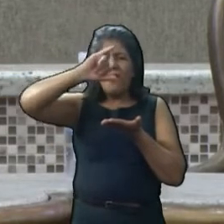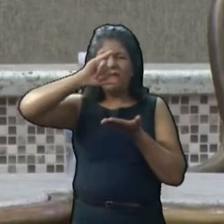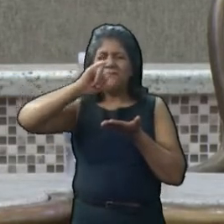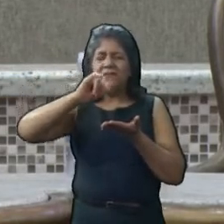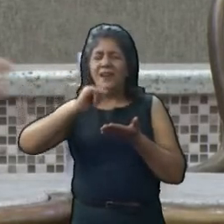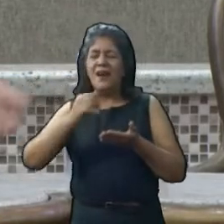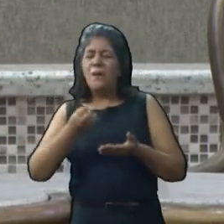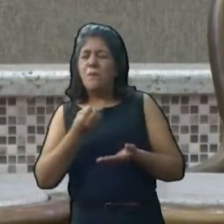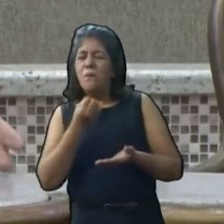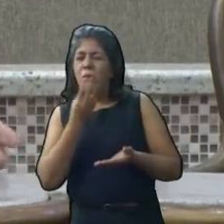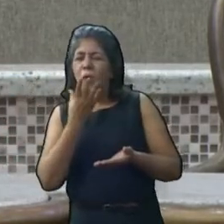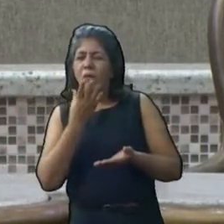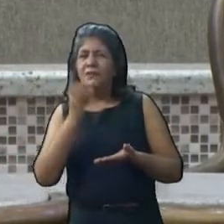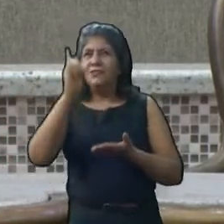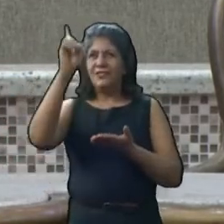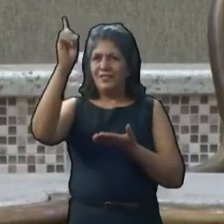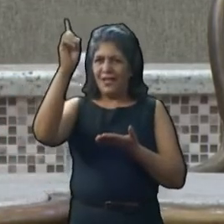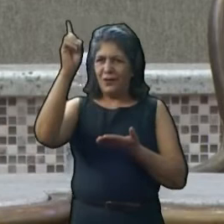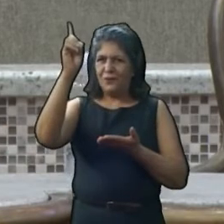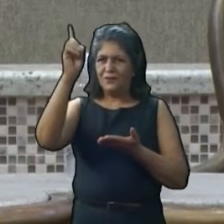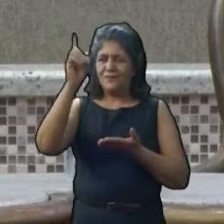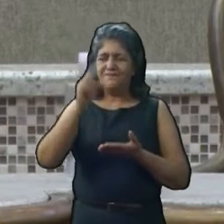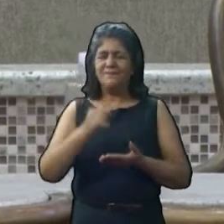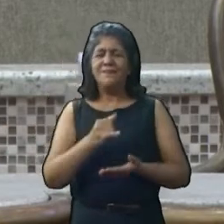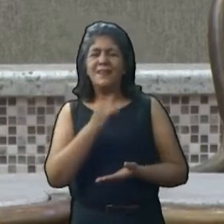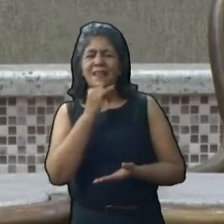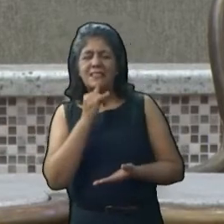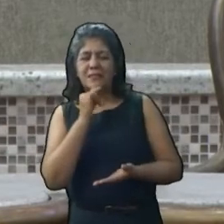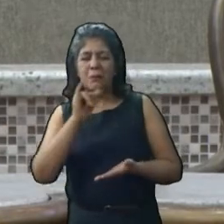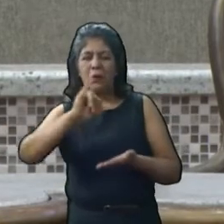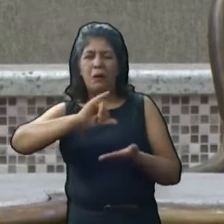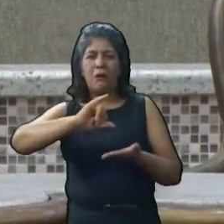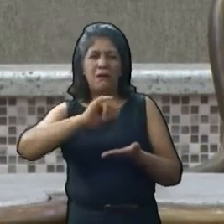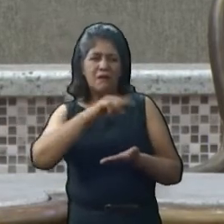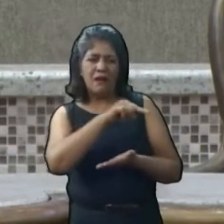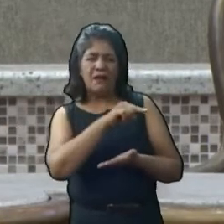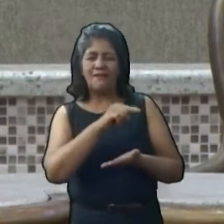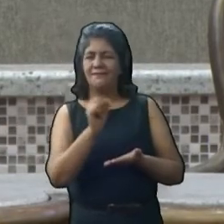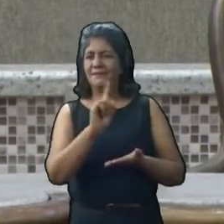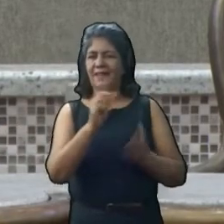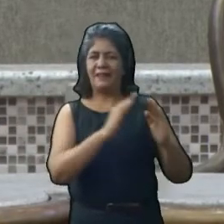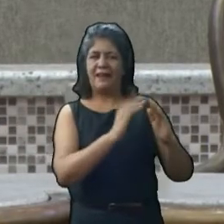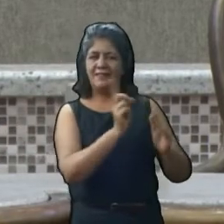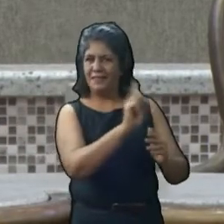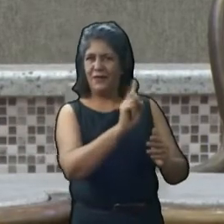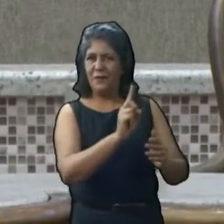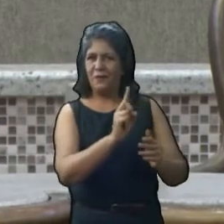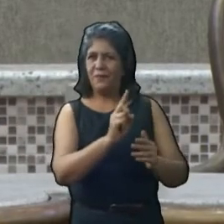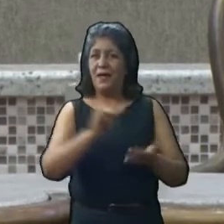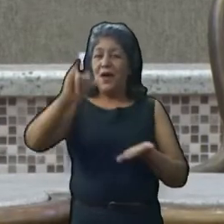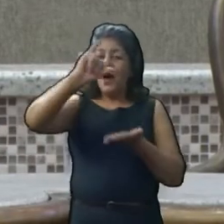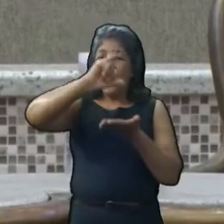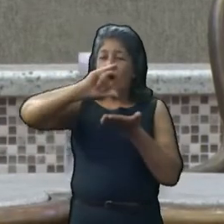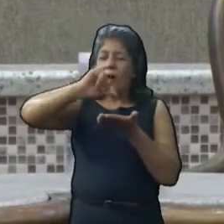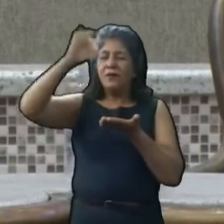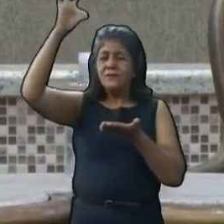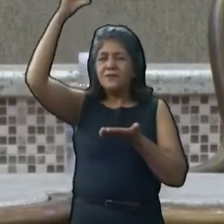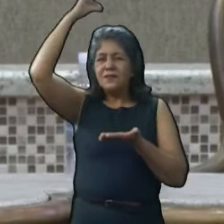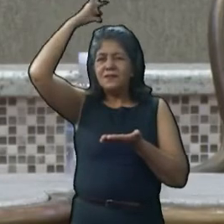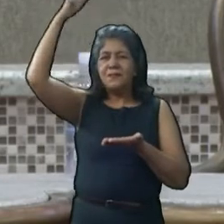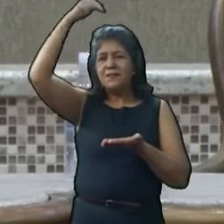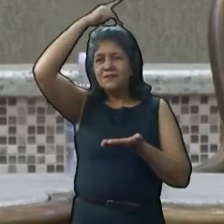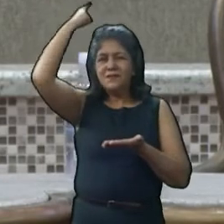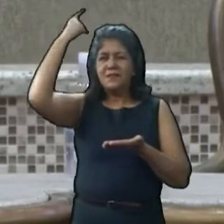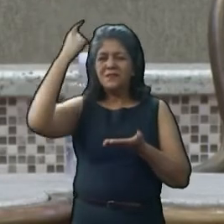físico não é um óleo físico que a gente tem um fraco não é óleo do espírito santo de deus que você pode sentir isso